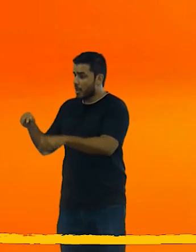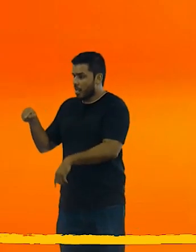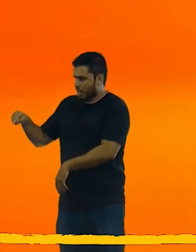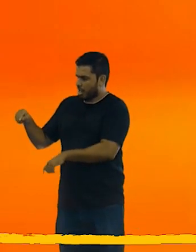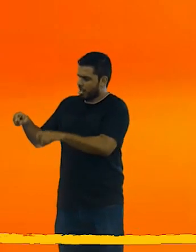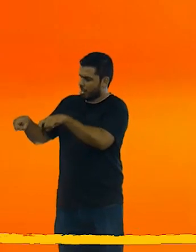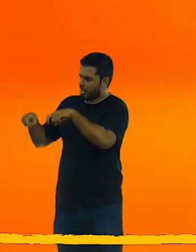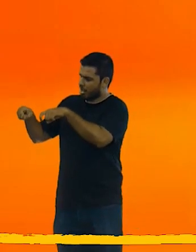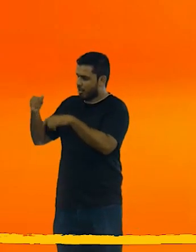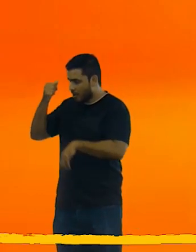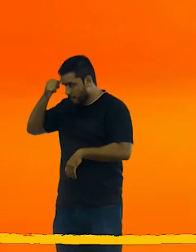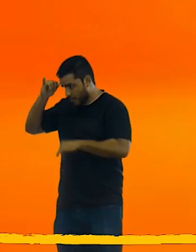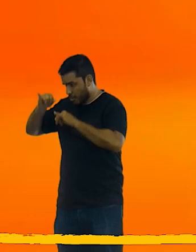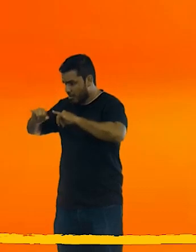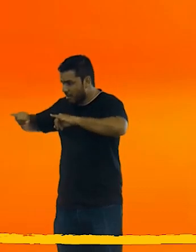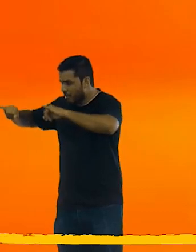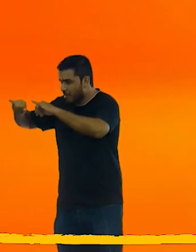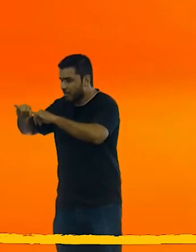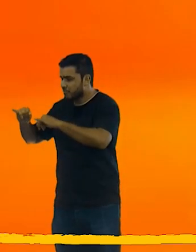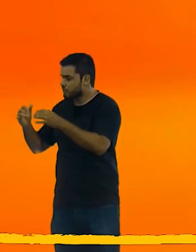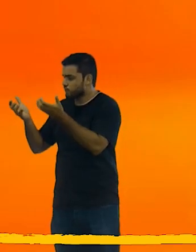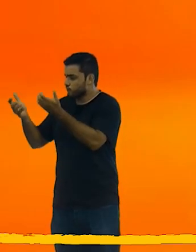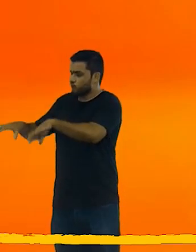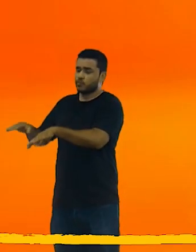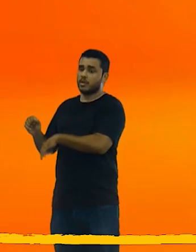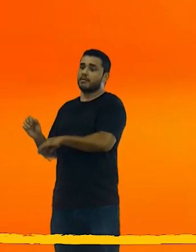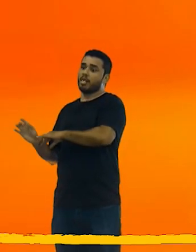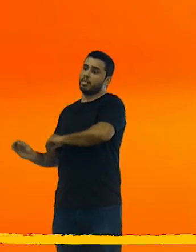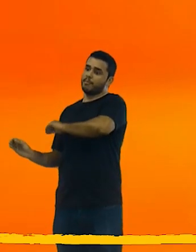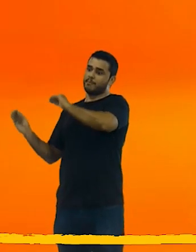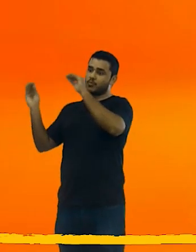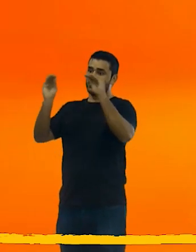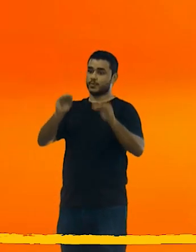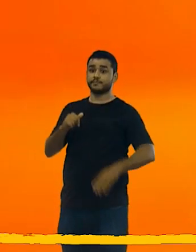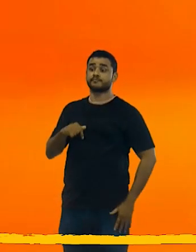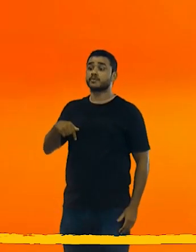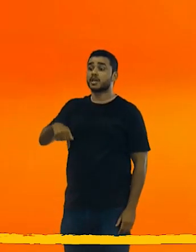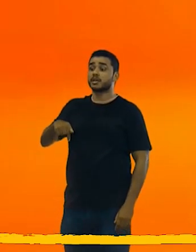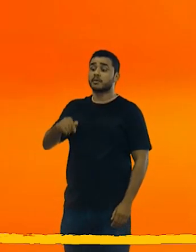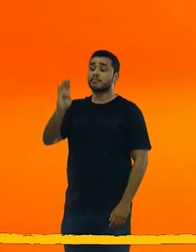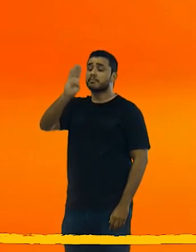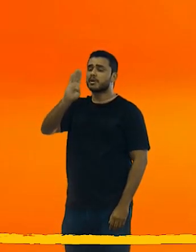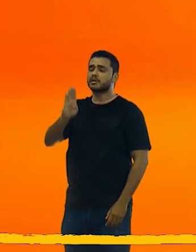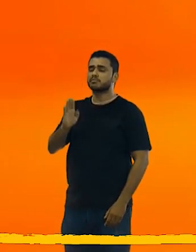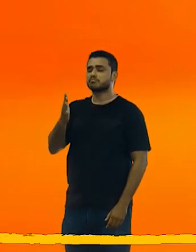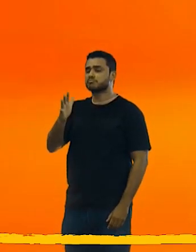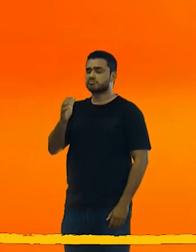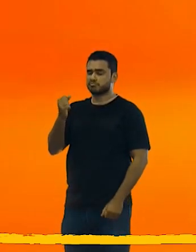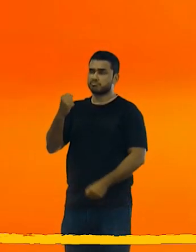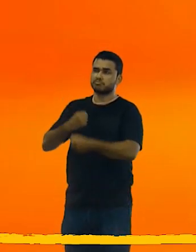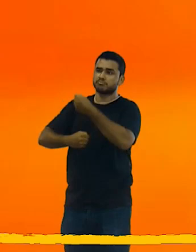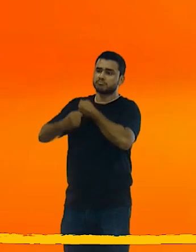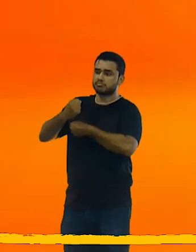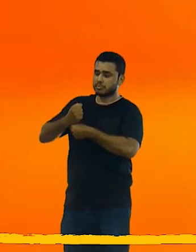agropecuário. Primeiro, Revolução Verde. Em que momento a Revolução Verde chegou ao Brasil? Anote. Pós